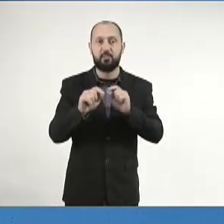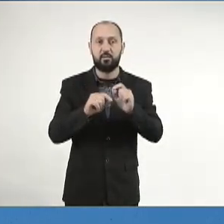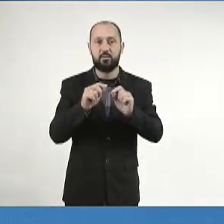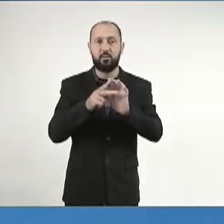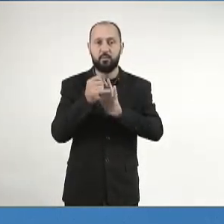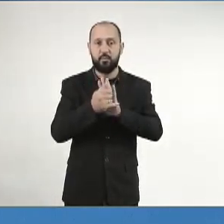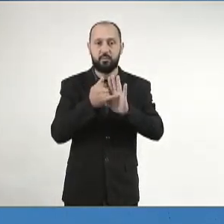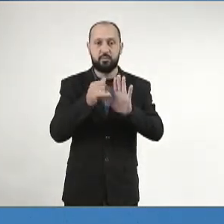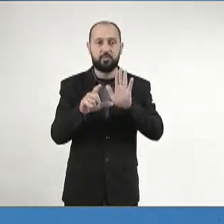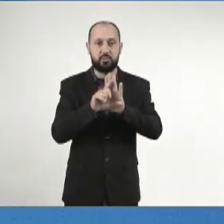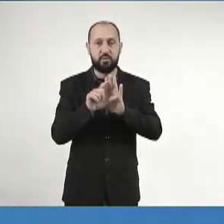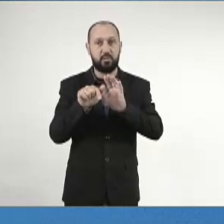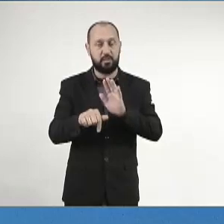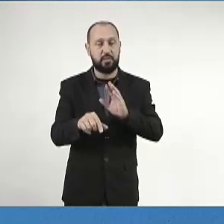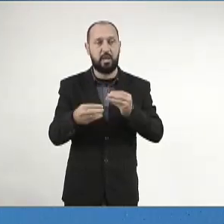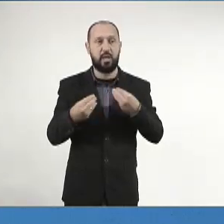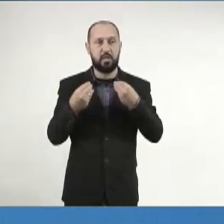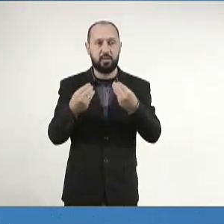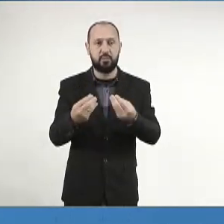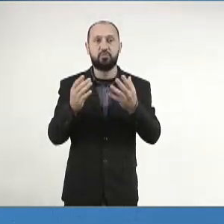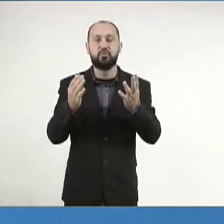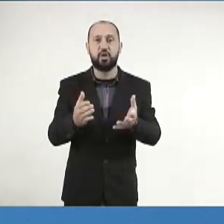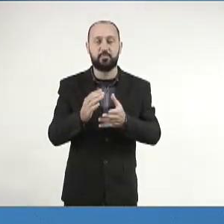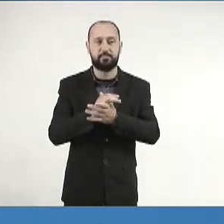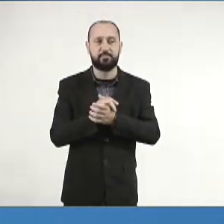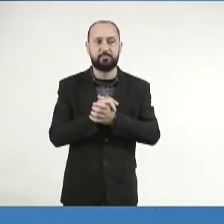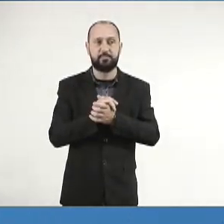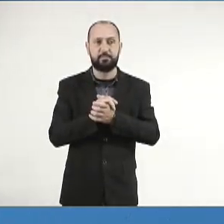de lei que tramita nesta casa, onde